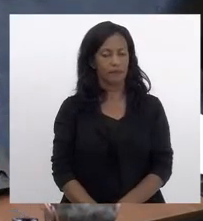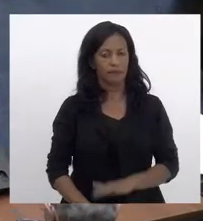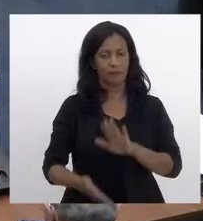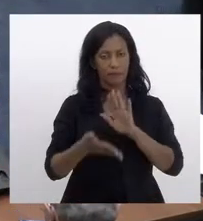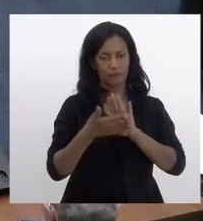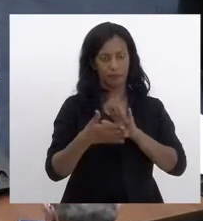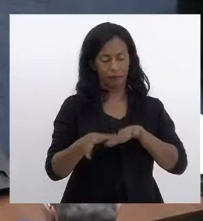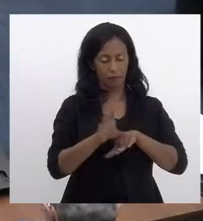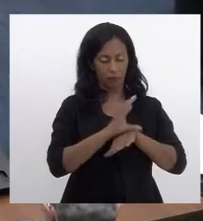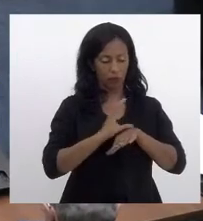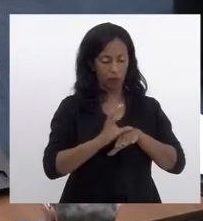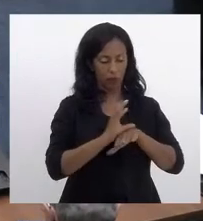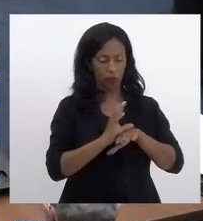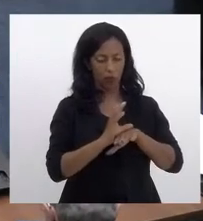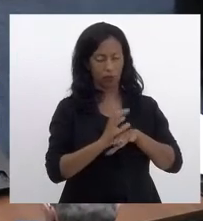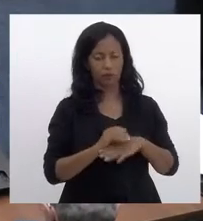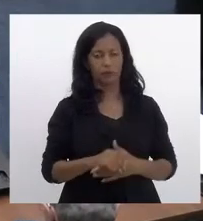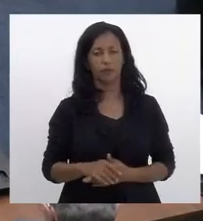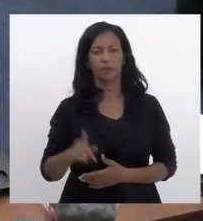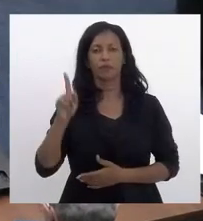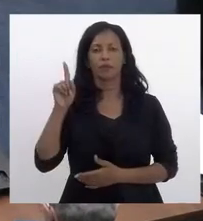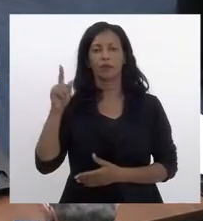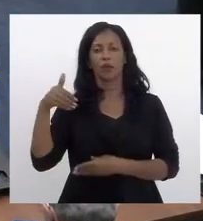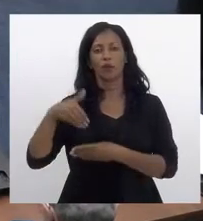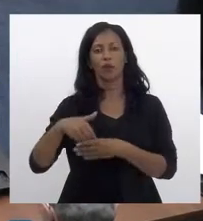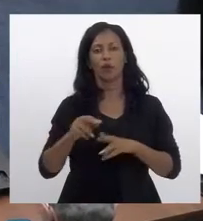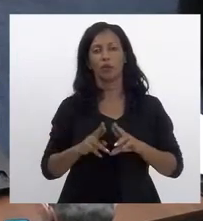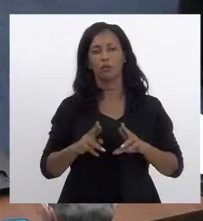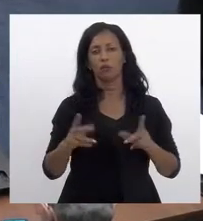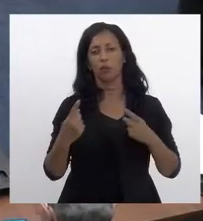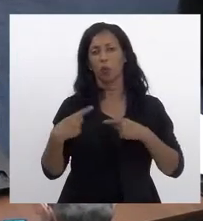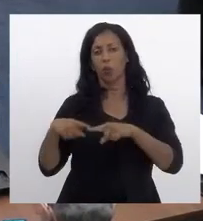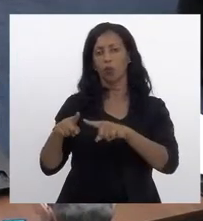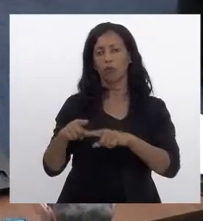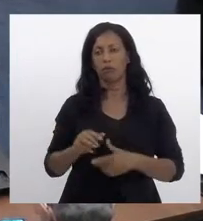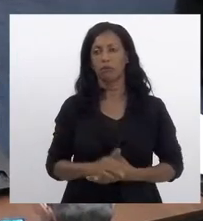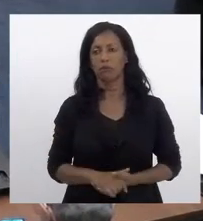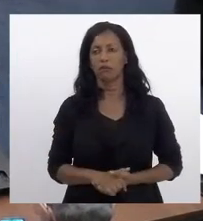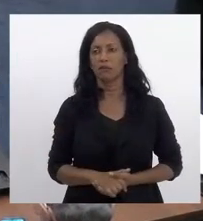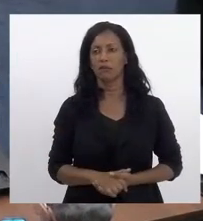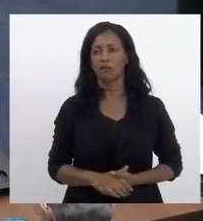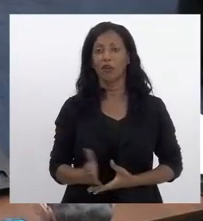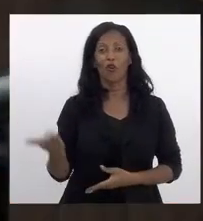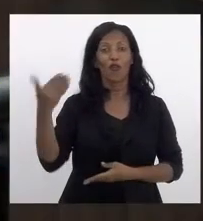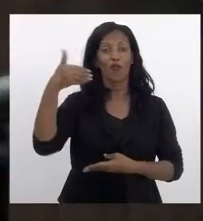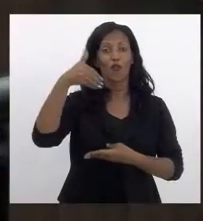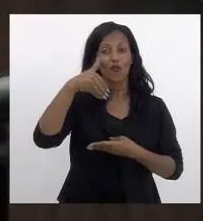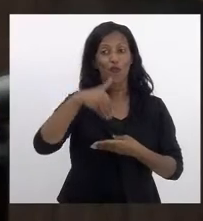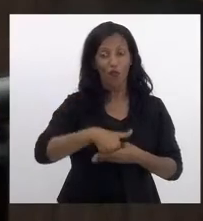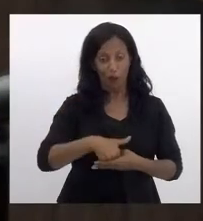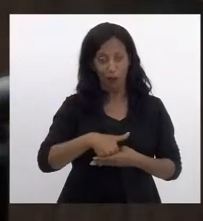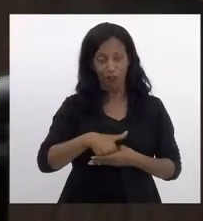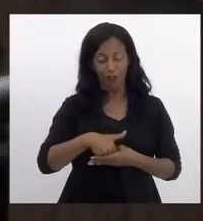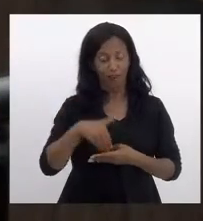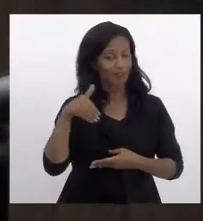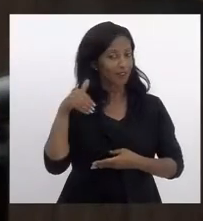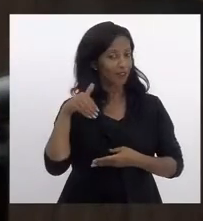Parecer pela constitucionalidade, presidente. Senhor presidente, voto divergente. Voto divergente, não. Voto. Tá.